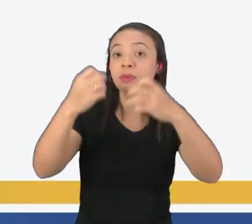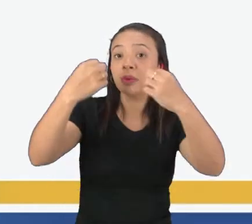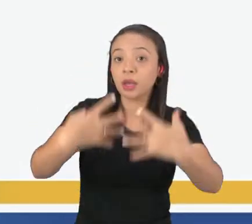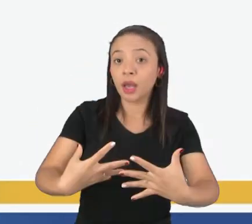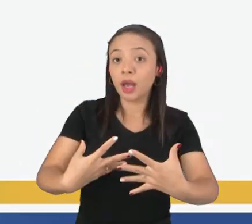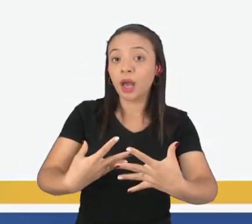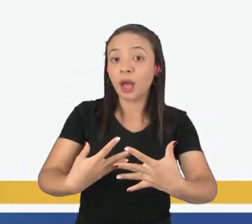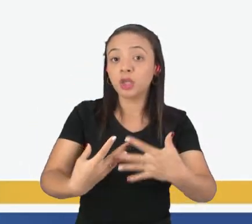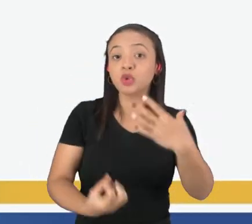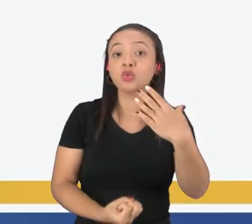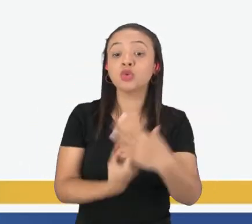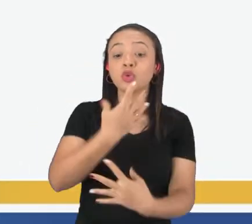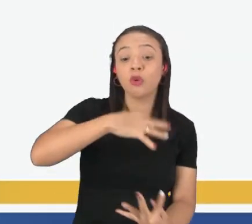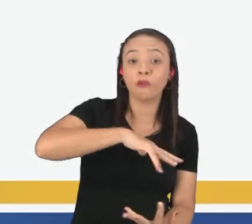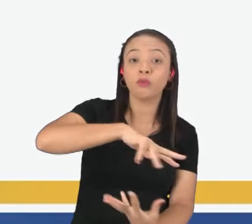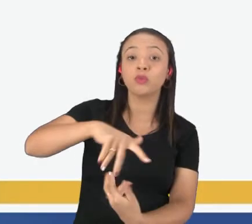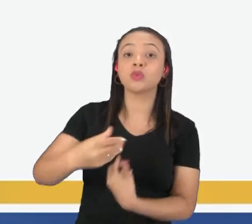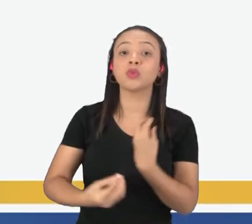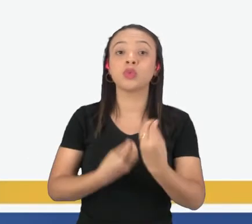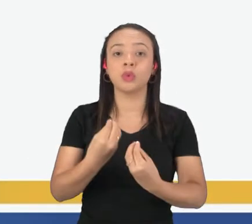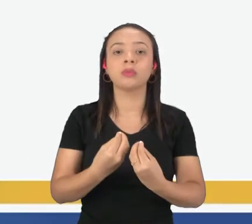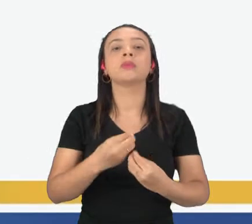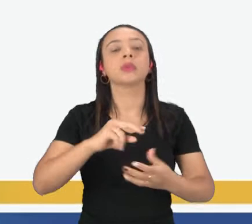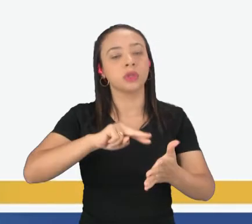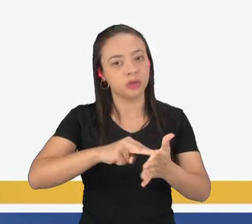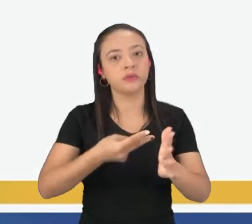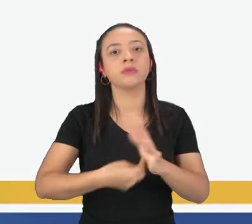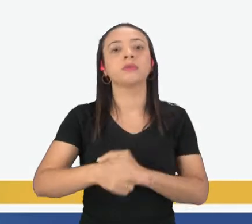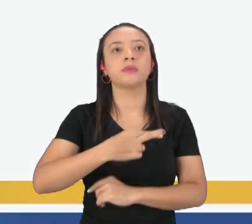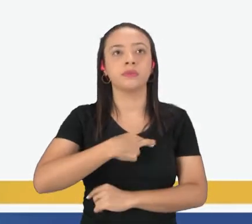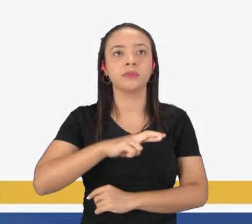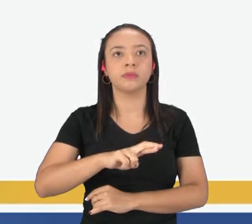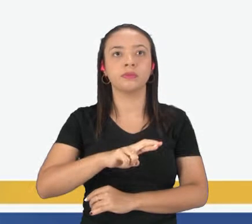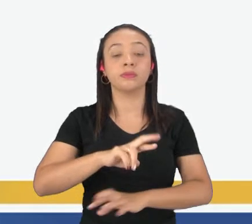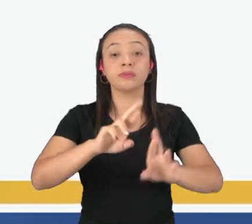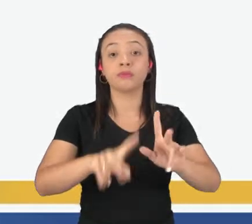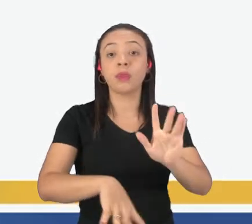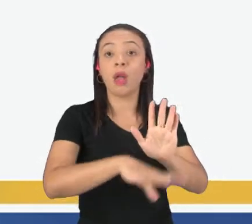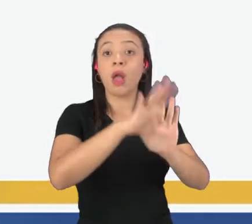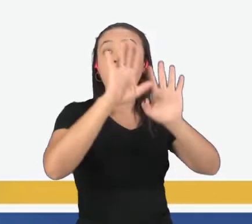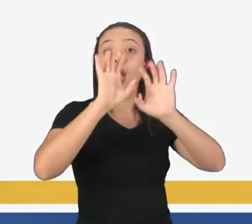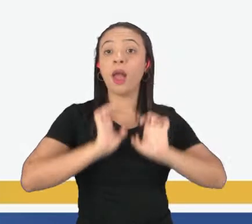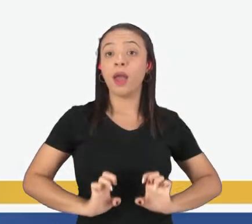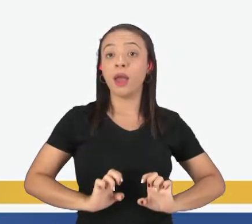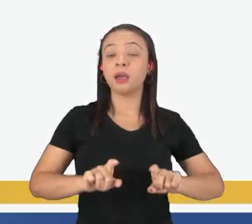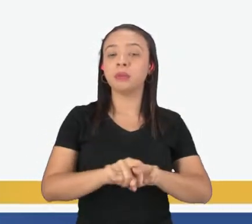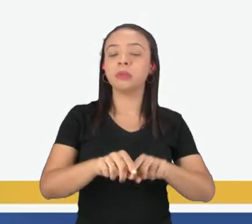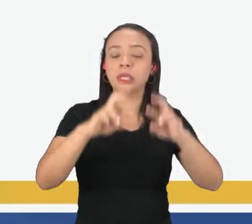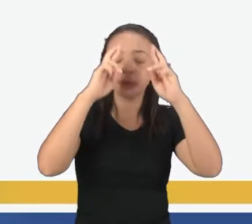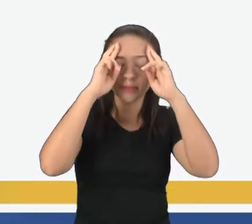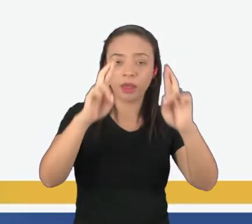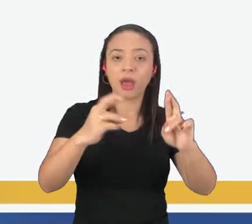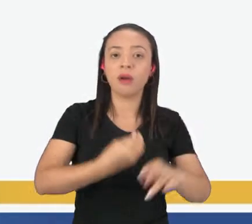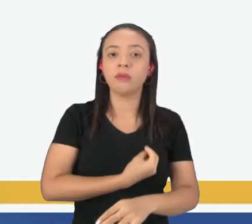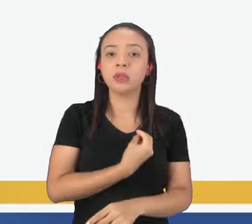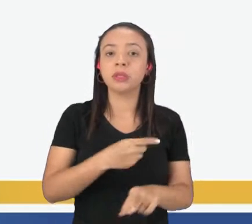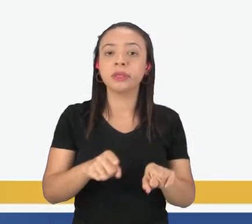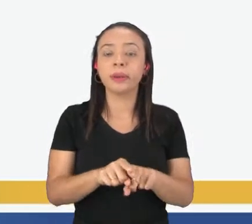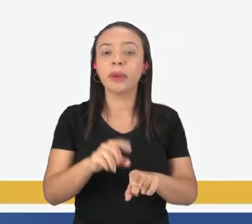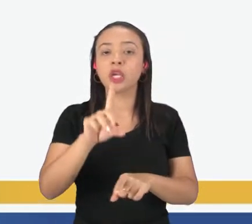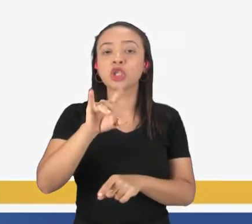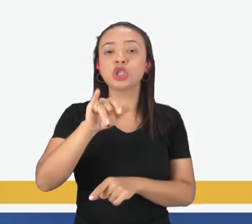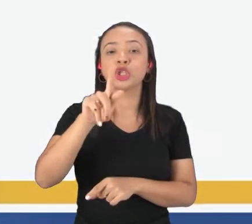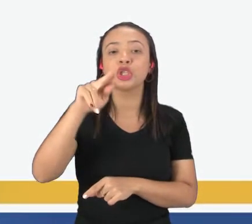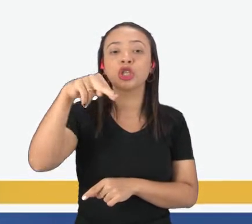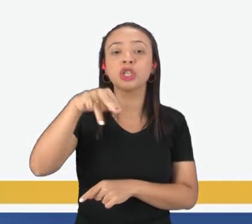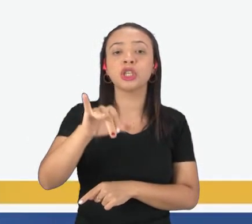origem do universo. Isso é a definição de religião. E o que é ética, o que é respeito à vida e o que é